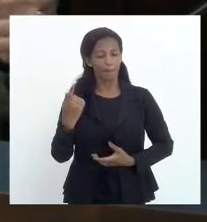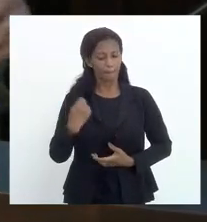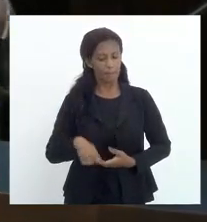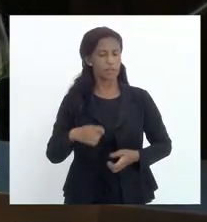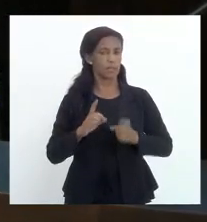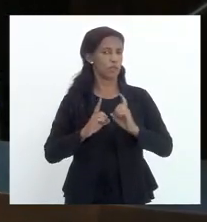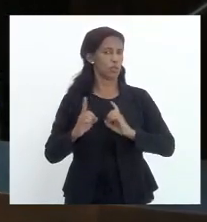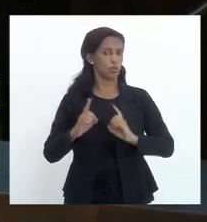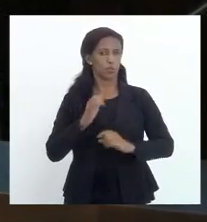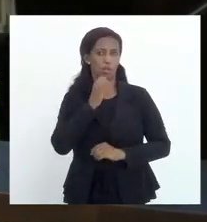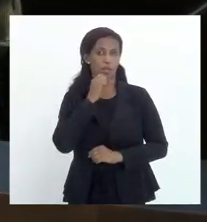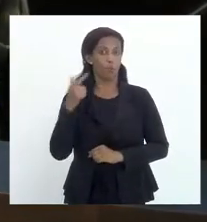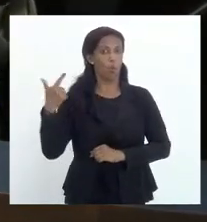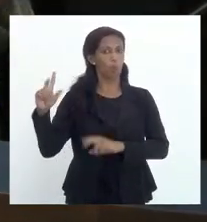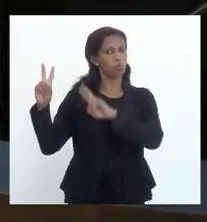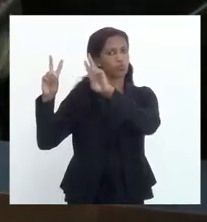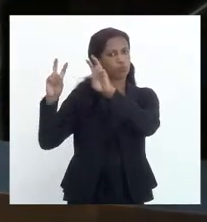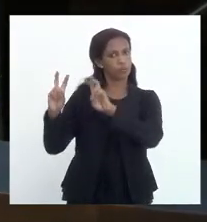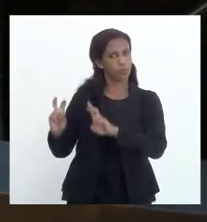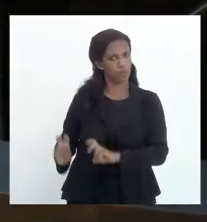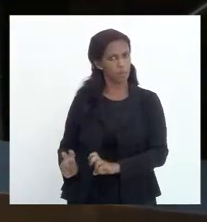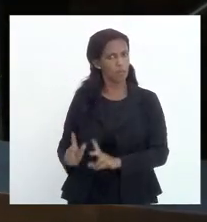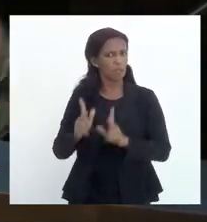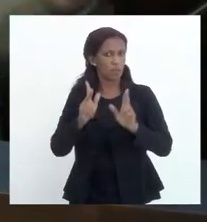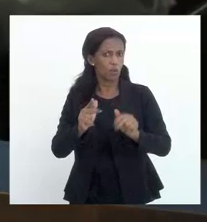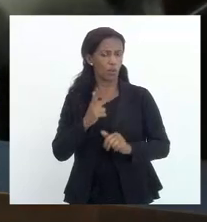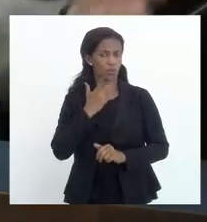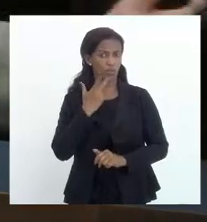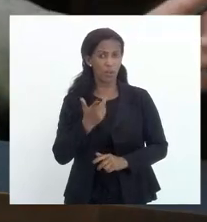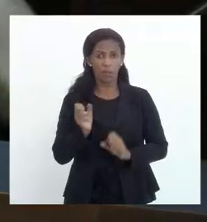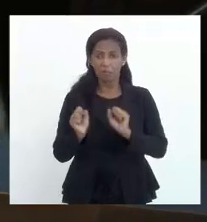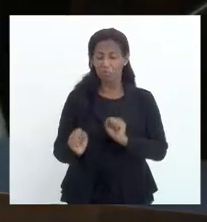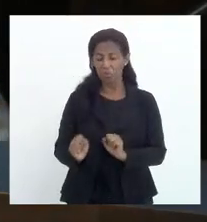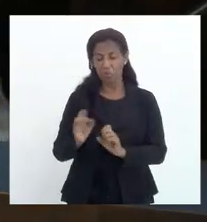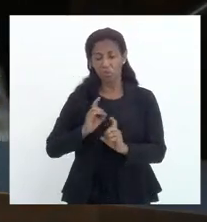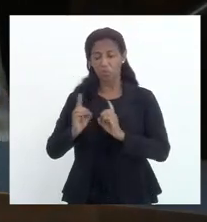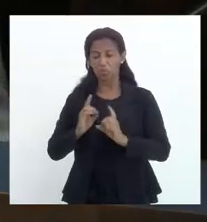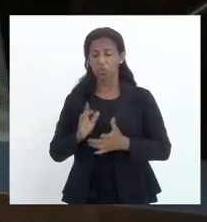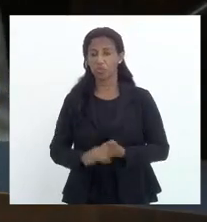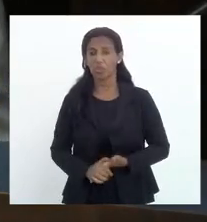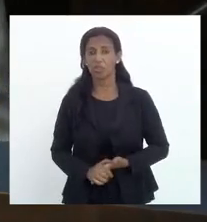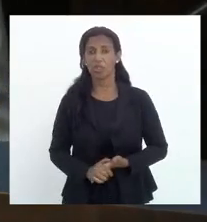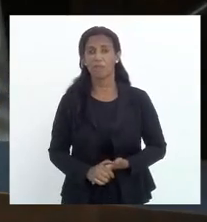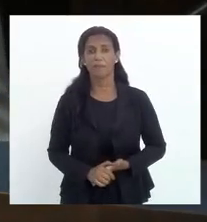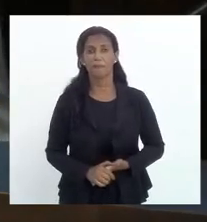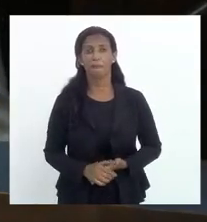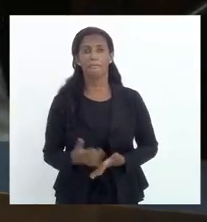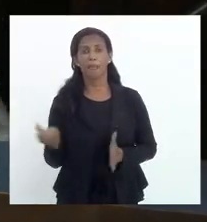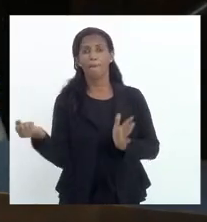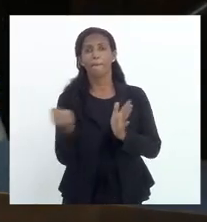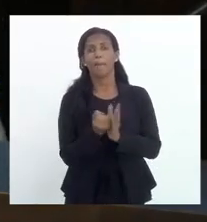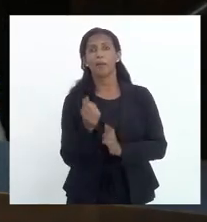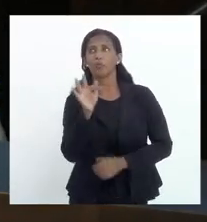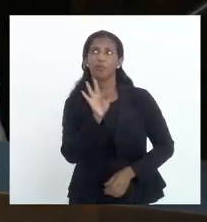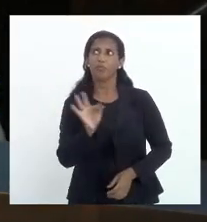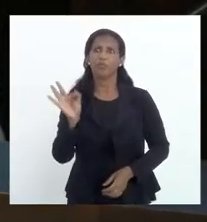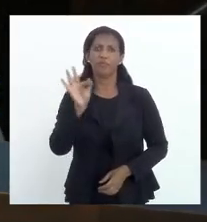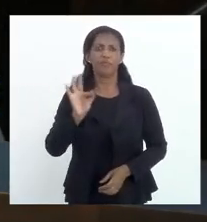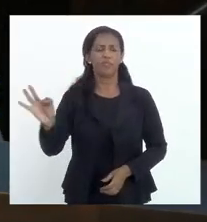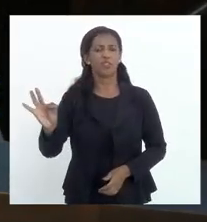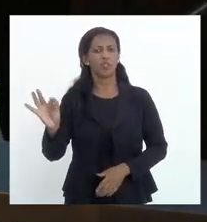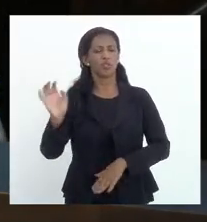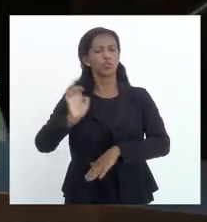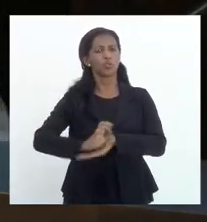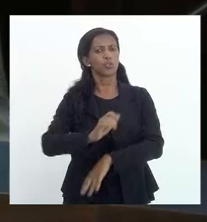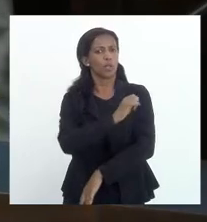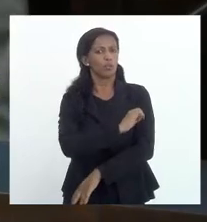por exemplo, outros temas, como a gente fala aqui. Podíamos discutir, por exemplo, a questão que, do Pacto Federativo, o Estado do